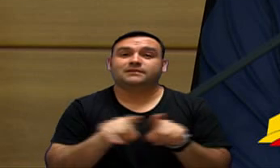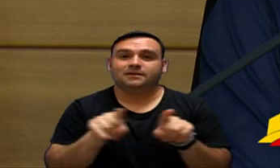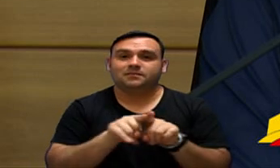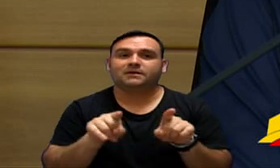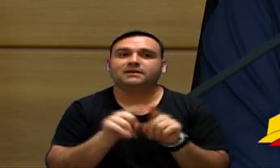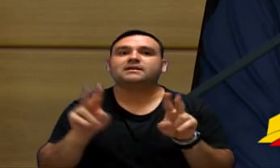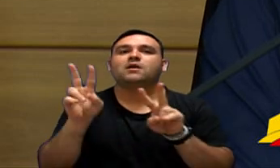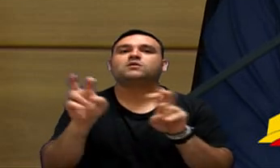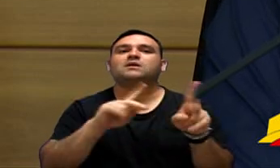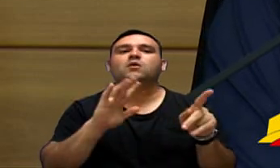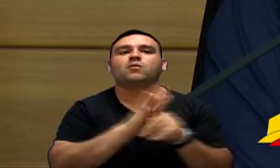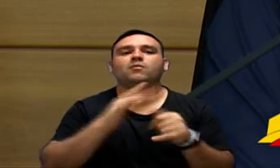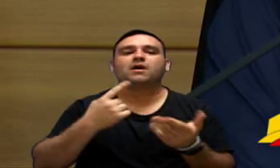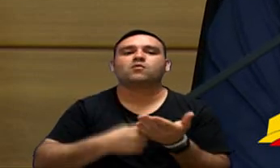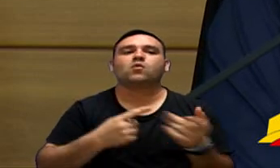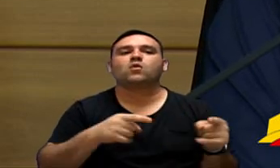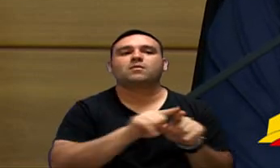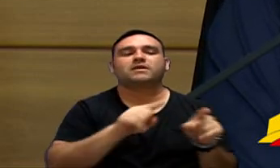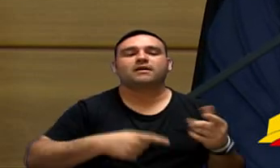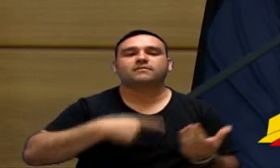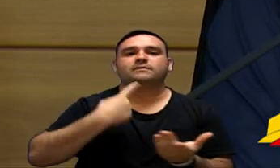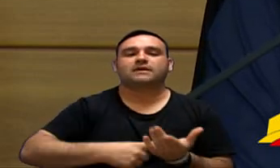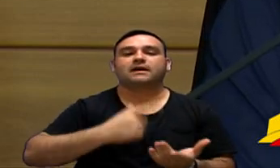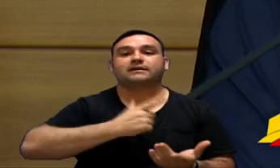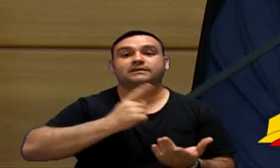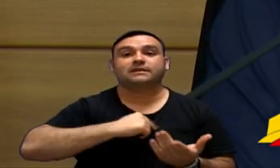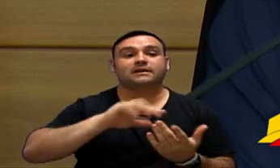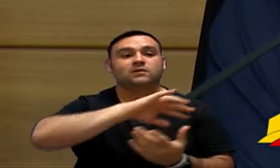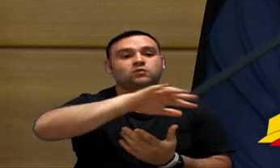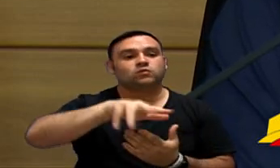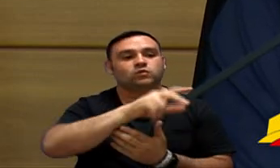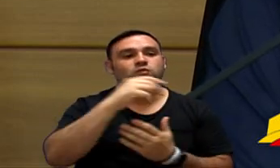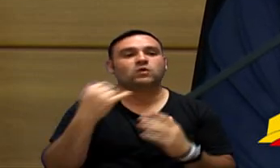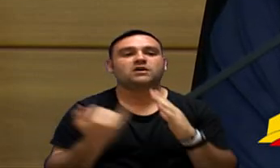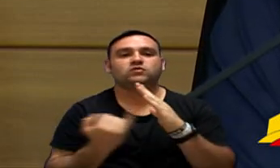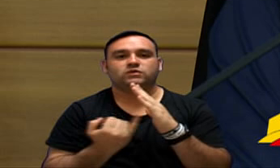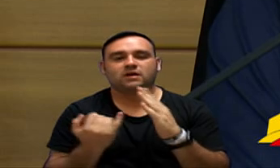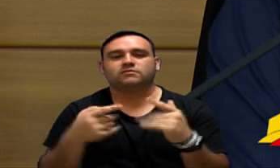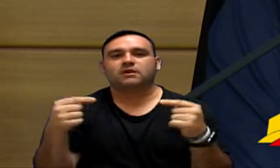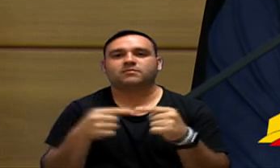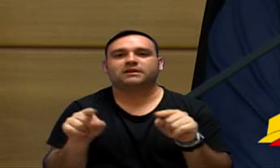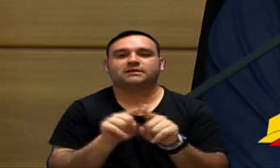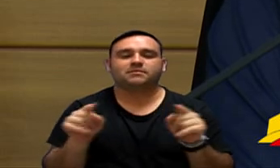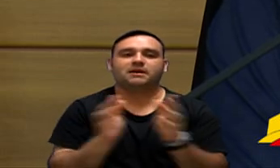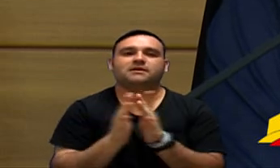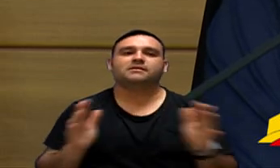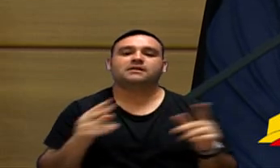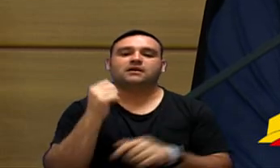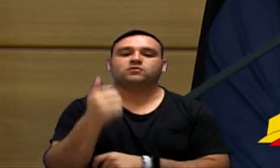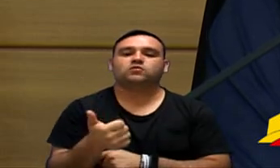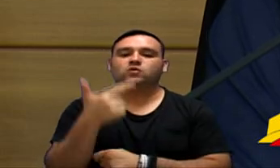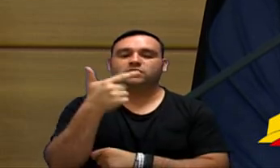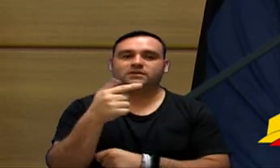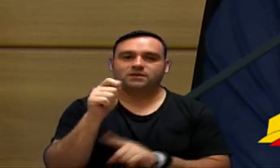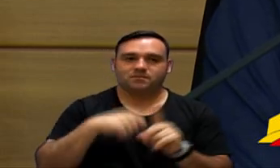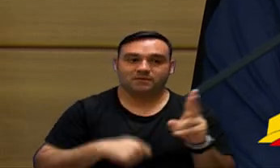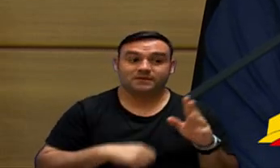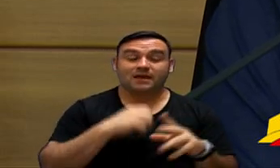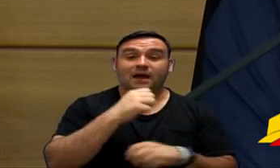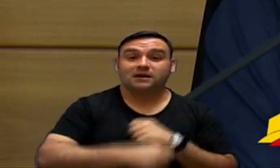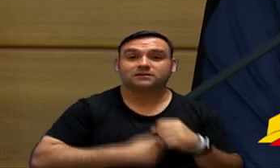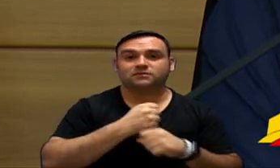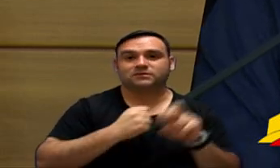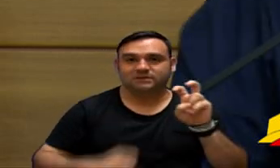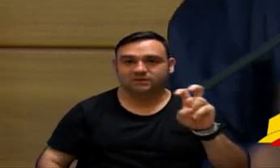nos termos de colaboração que são celebrados com essas instituições, que têm uma duração de 12 meses a 5